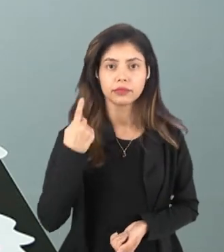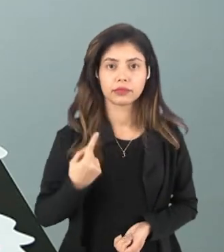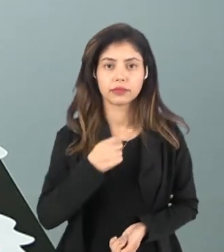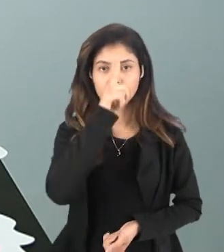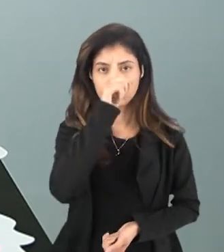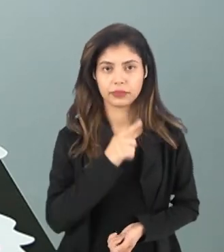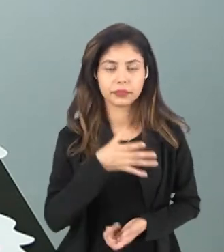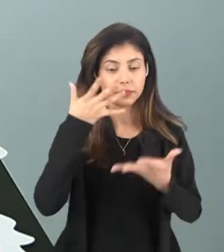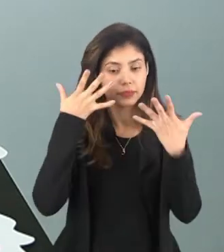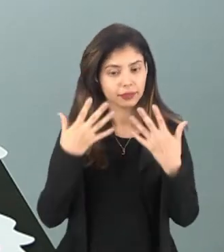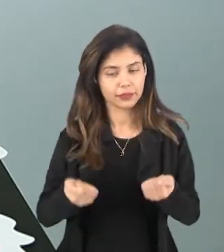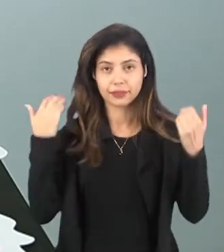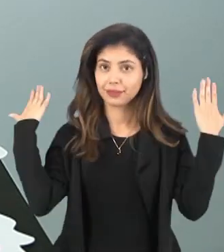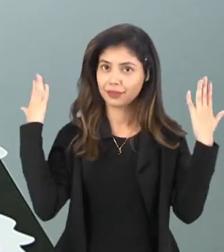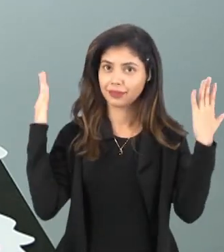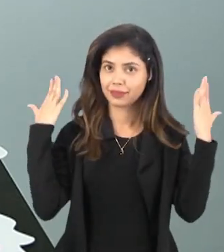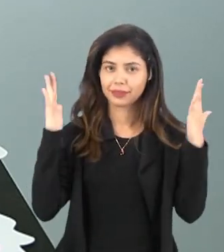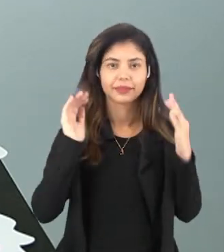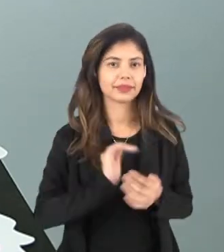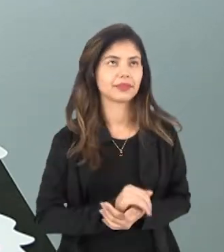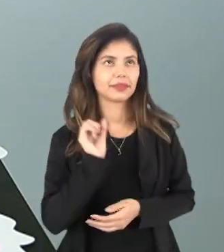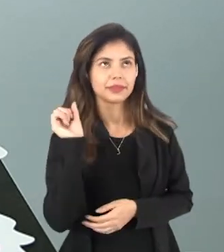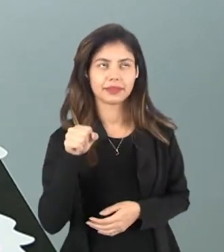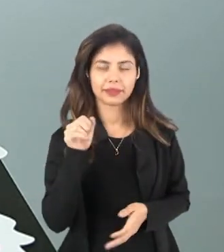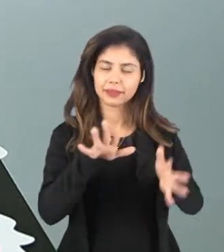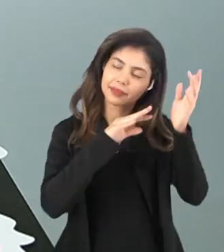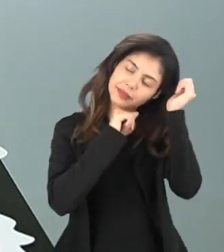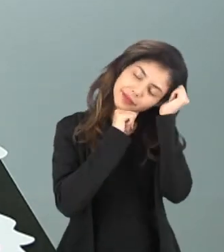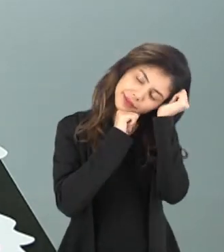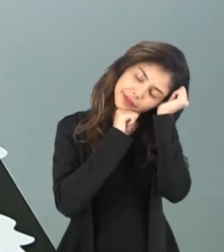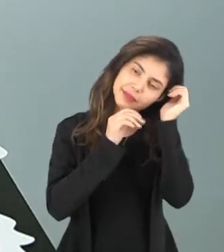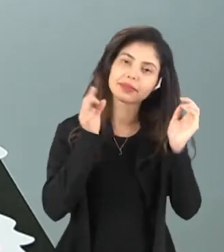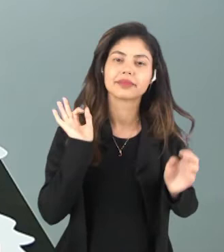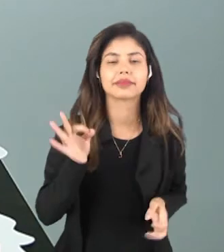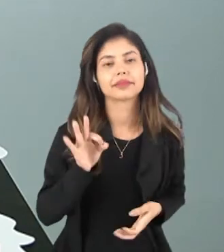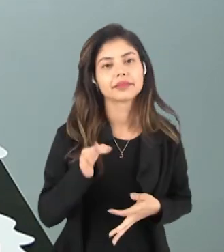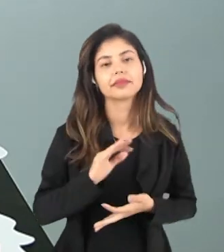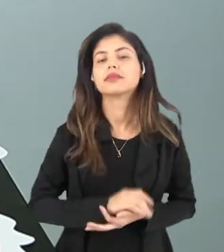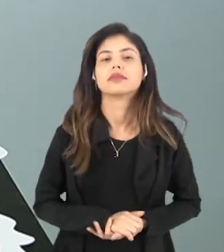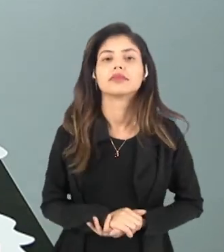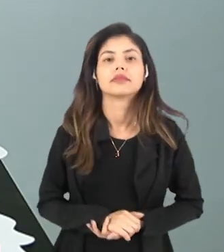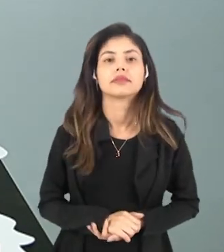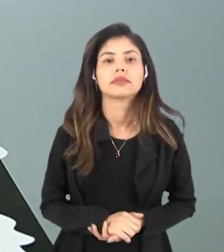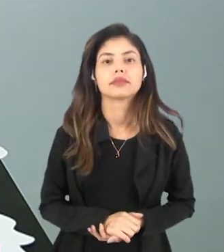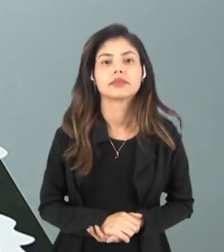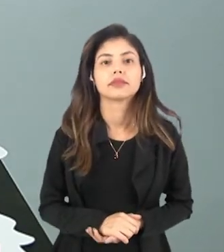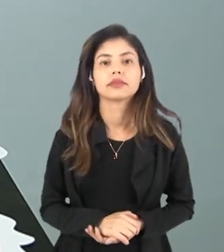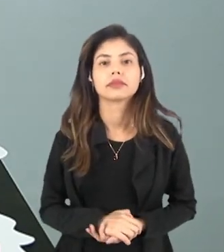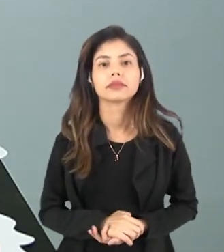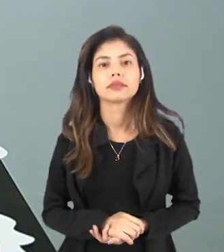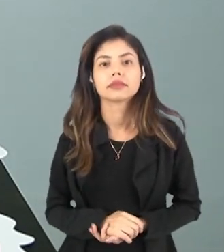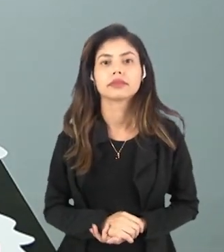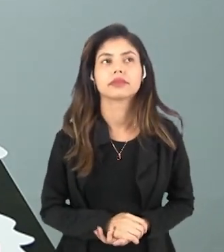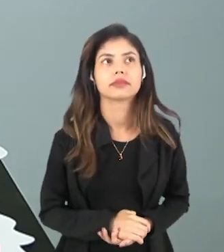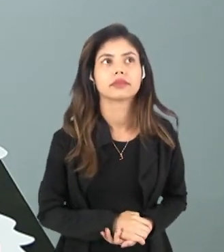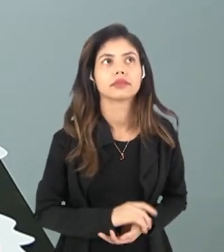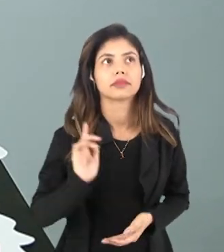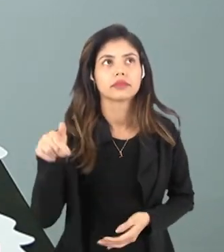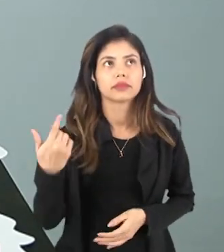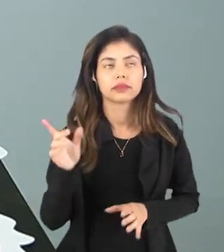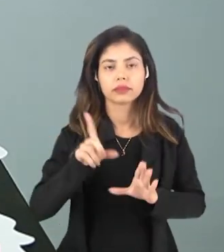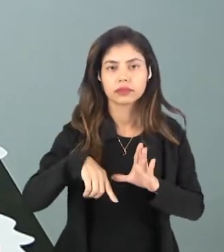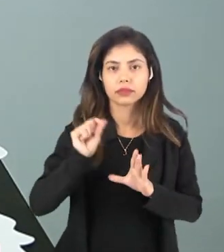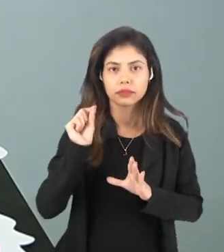Cachos Dourados acertou ela foi dorminhoca hein Muito bem e agora nós vamos